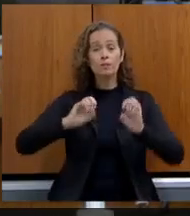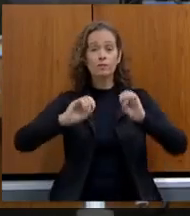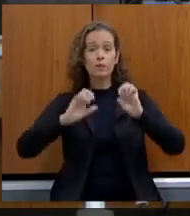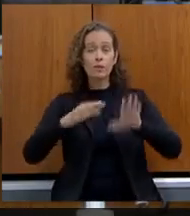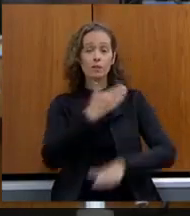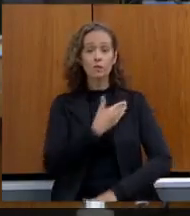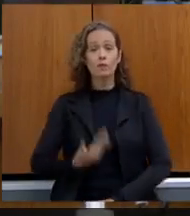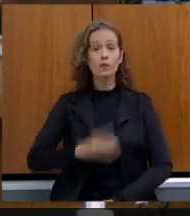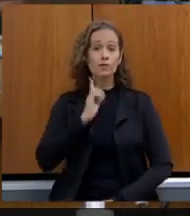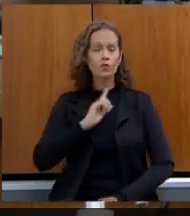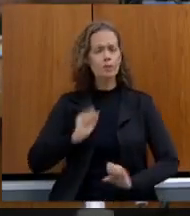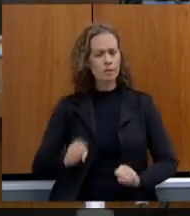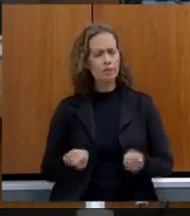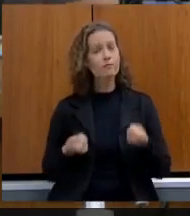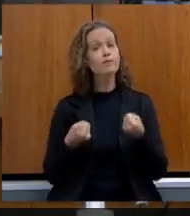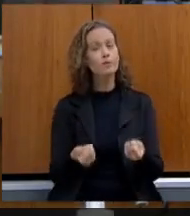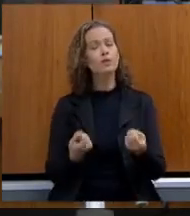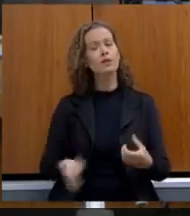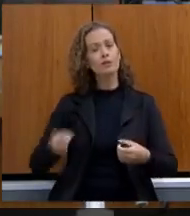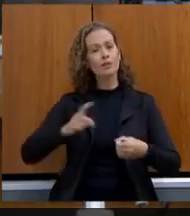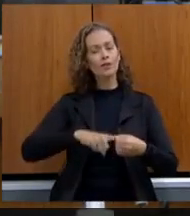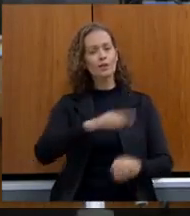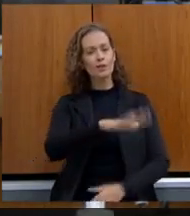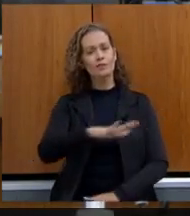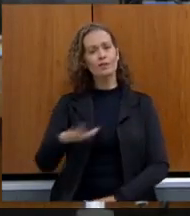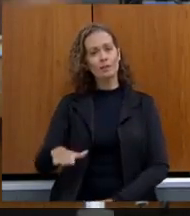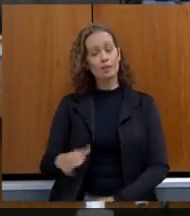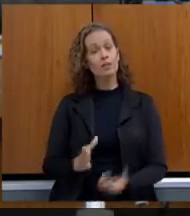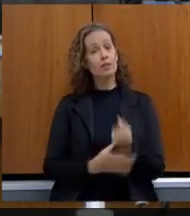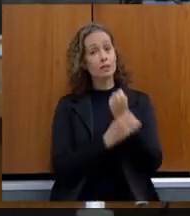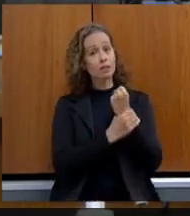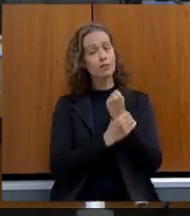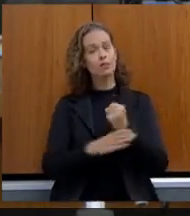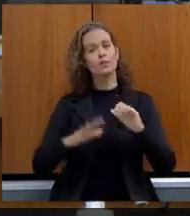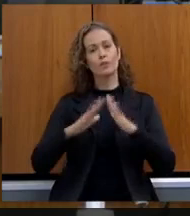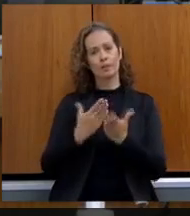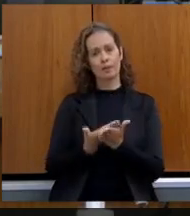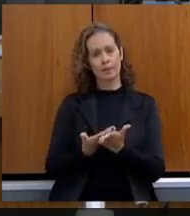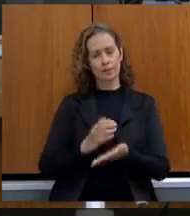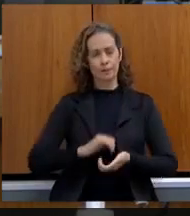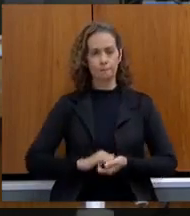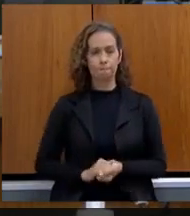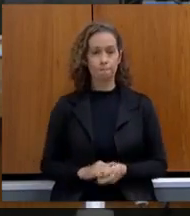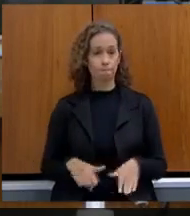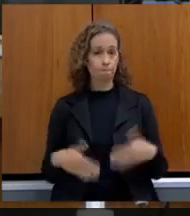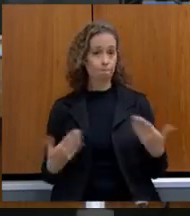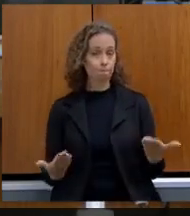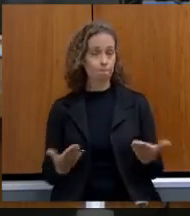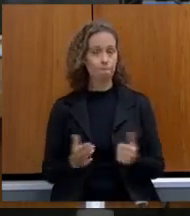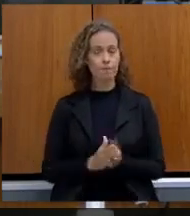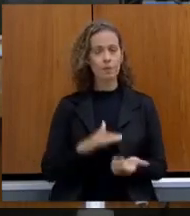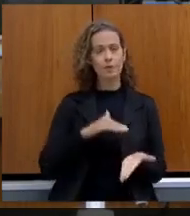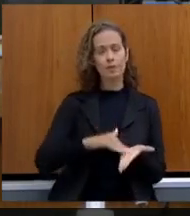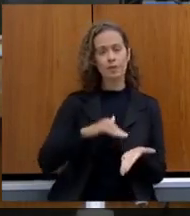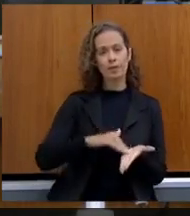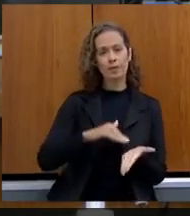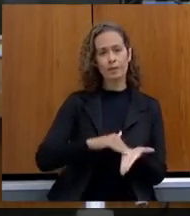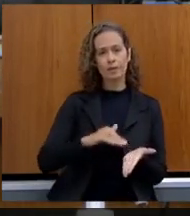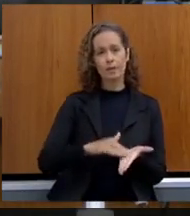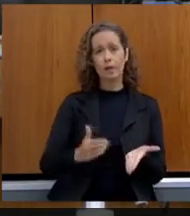e do governo de Minas em garantia se retorno seguro para as nossas crianças Ah pois bem secretário eu queria